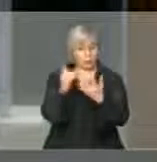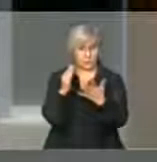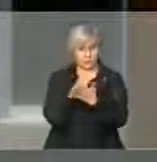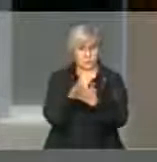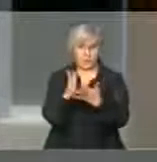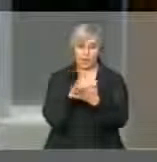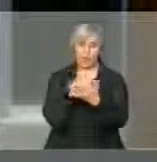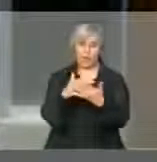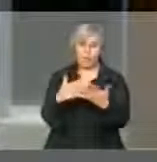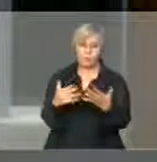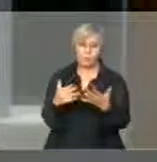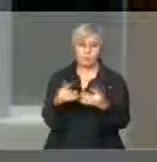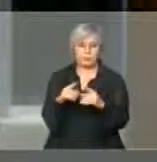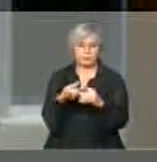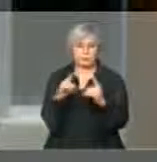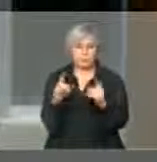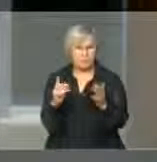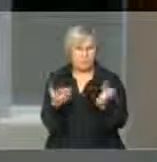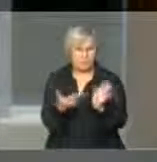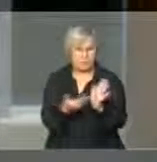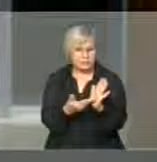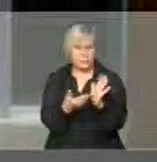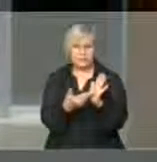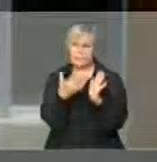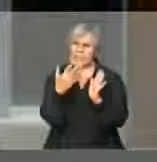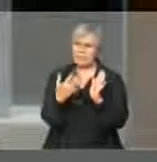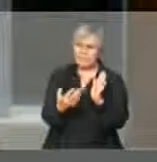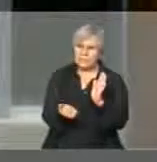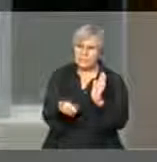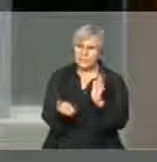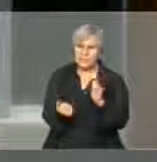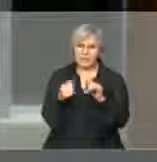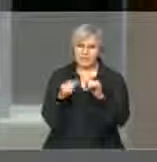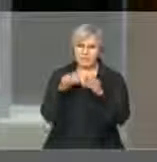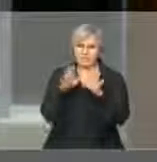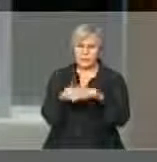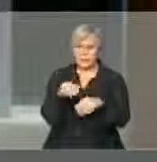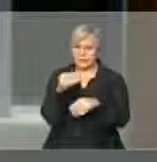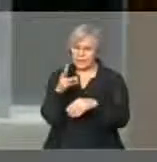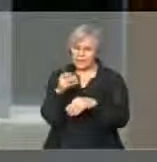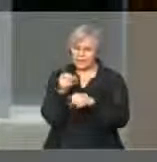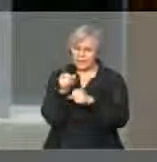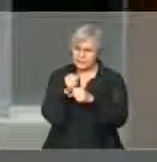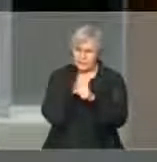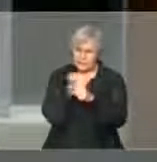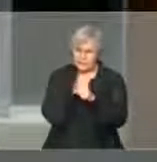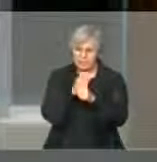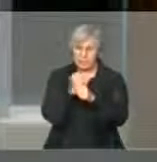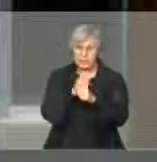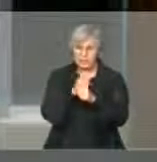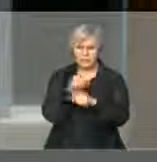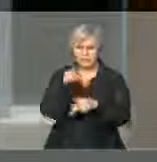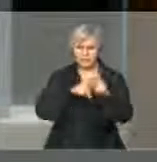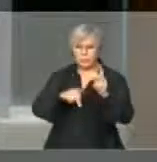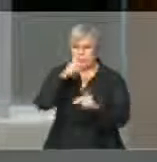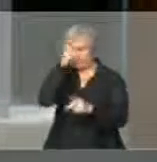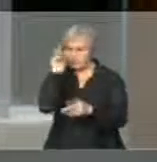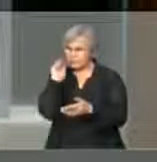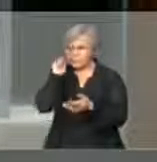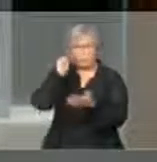para reestruturar o setor, mas nós não podemos aceitar, sob hipótese nenhuma, que o rombo do ajuste fiscal brasileiro